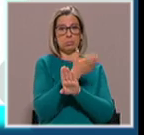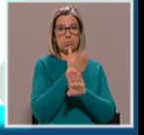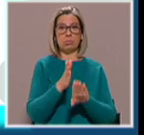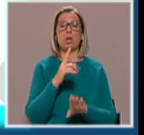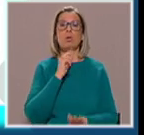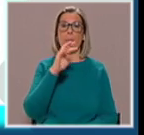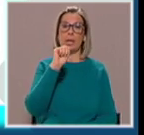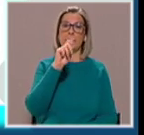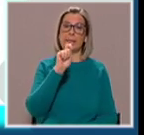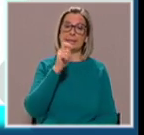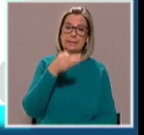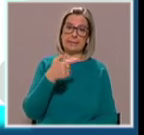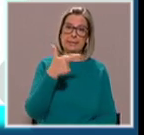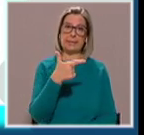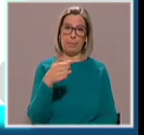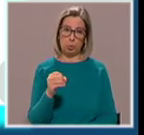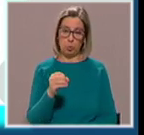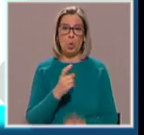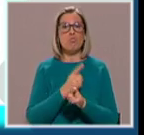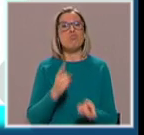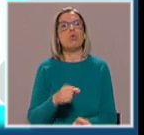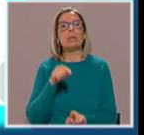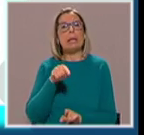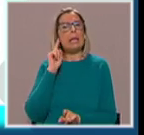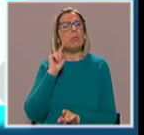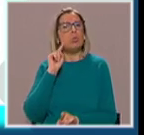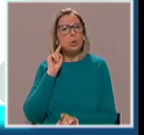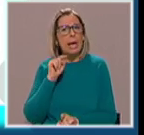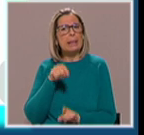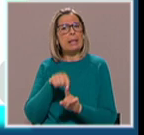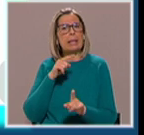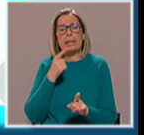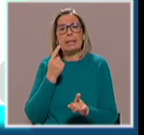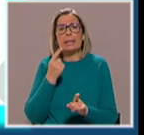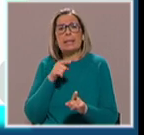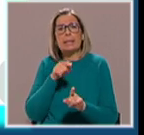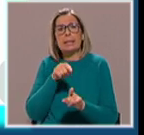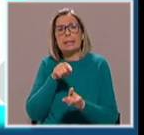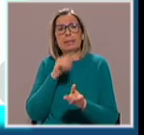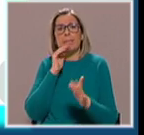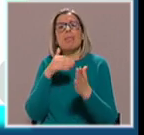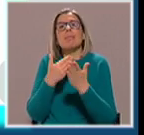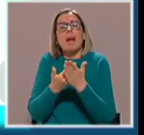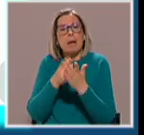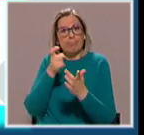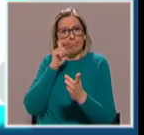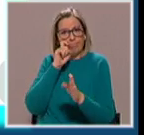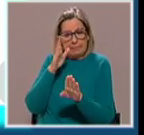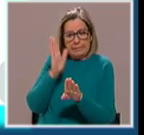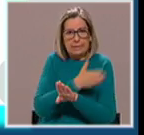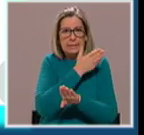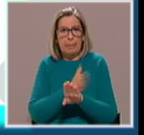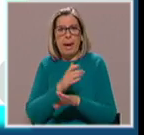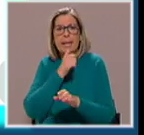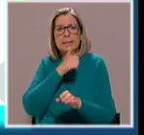é muito importante. Porquê? Porque faz com que o sangue que circula do lado esquerdo nunca se misture com o sangue que circula do lado direito.